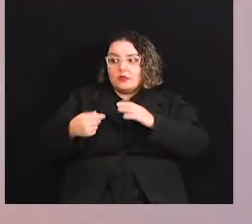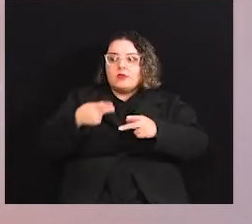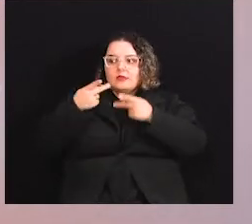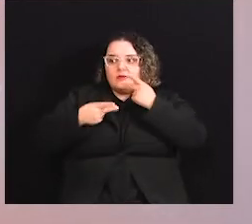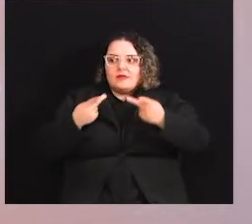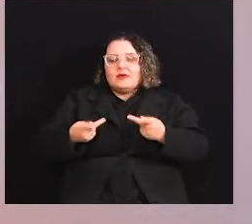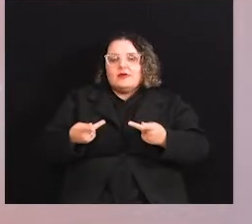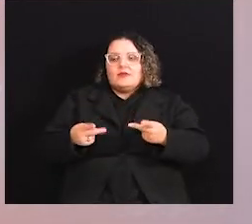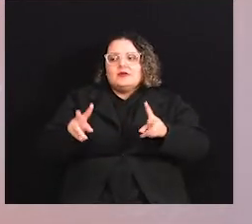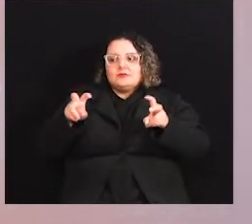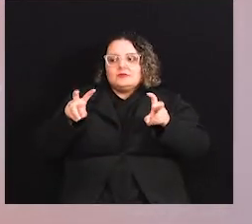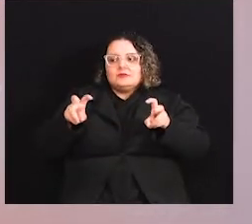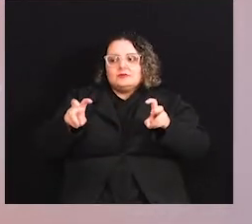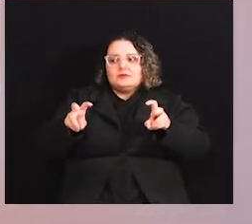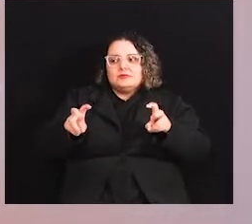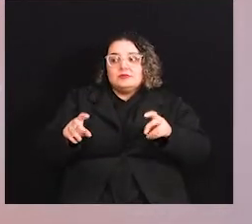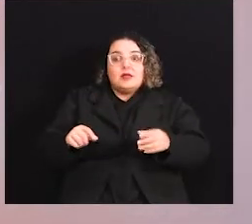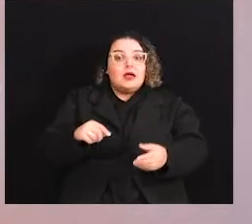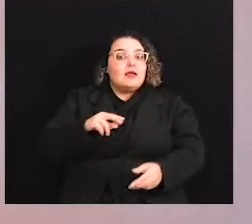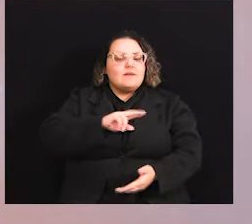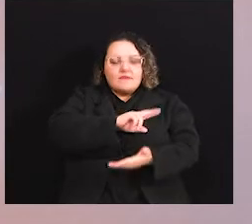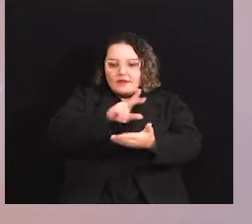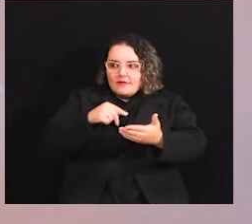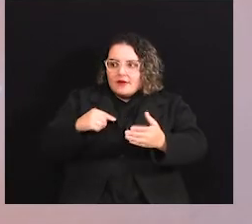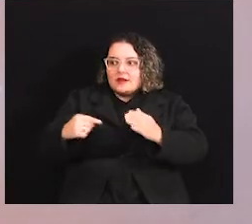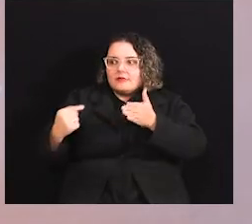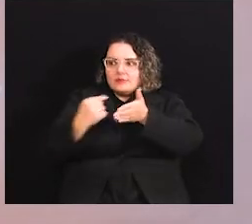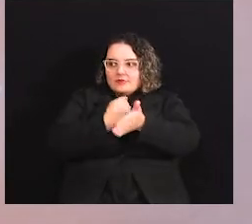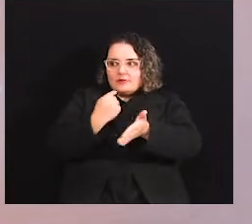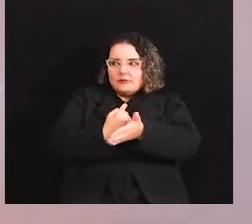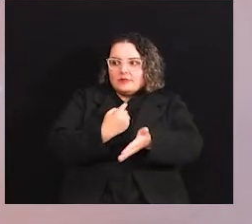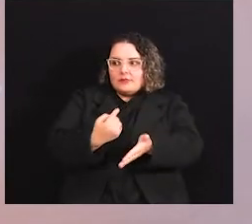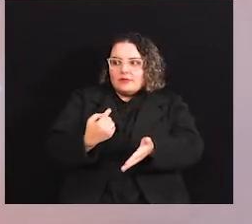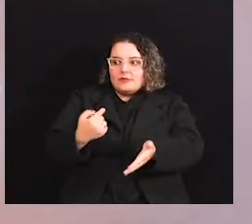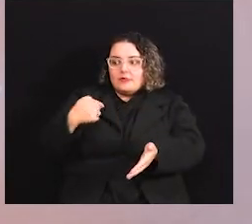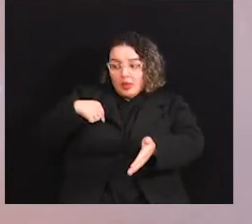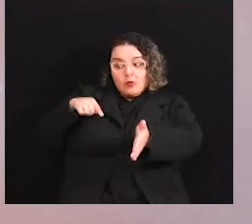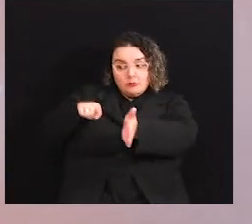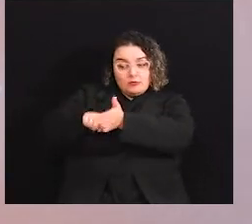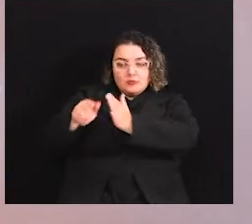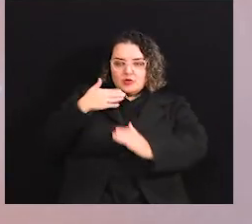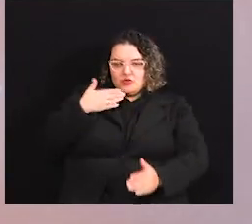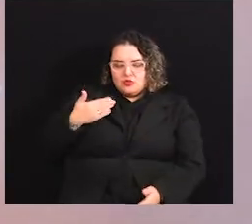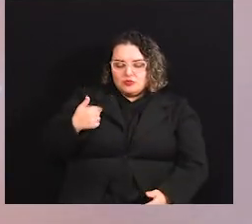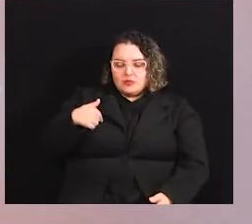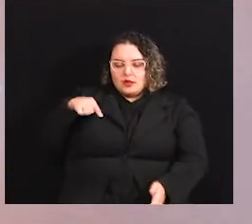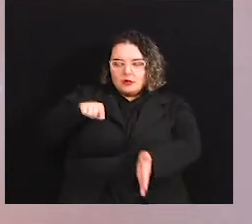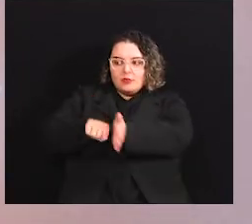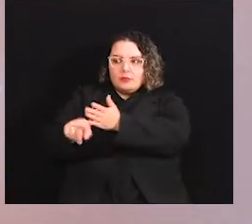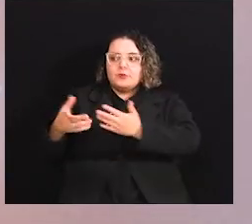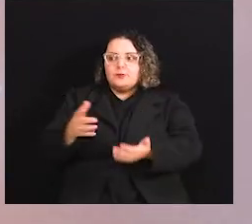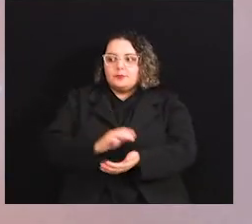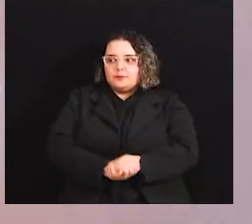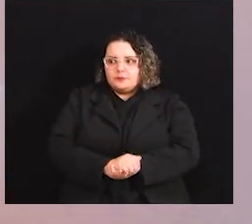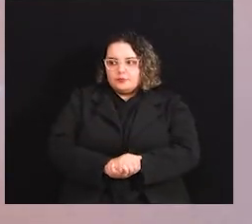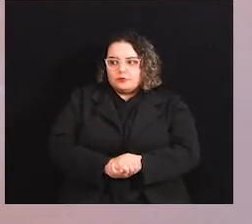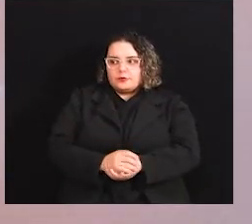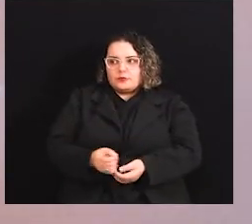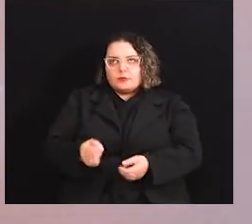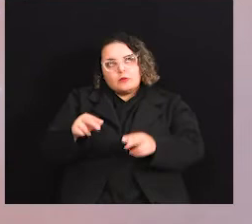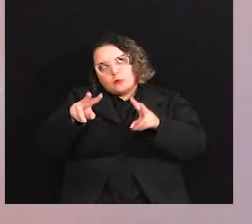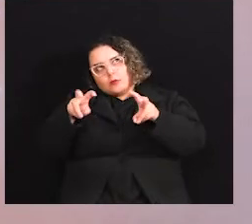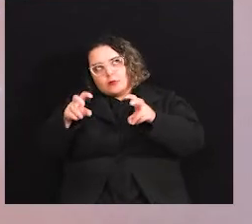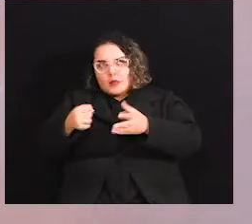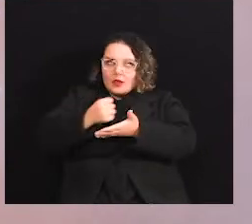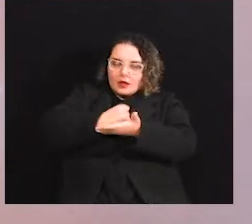sobre intolerância à lactose, vieram várias perguntas e até pediram para eu perguntar para o senhor. Esse, não sei se é um remédio